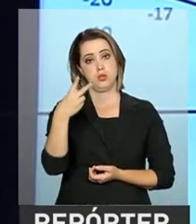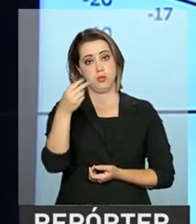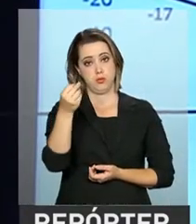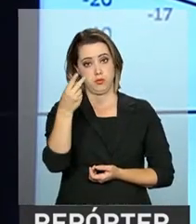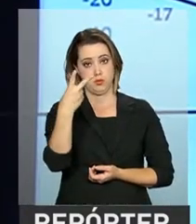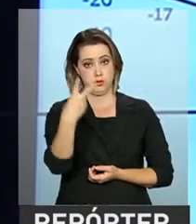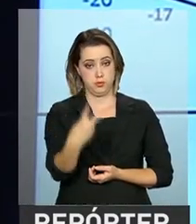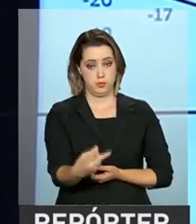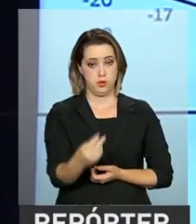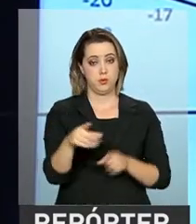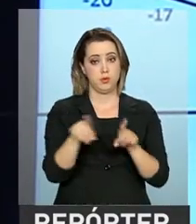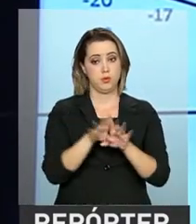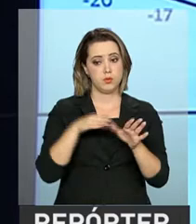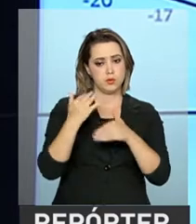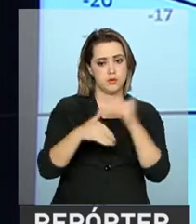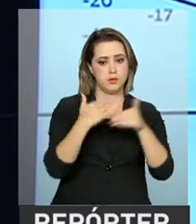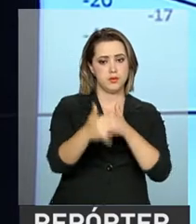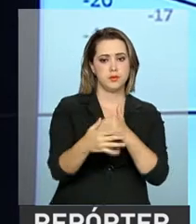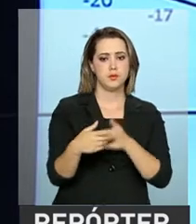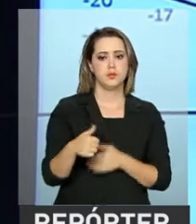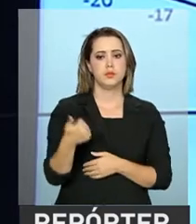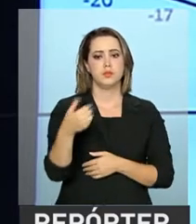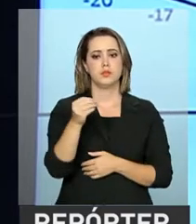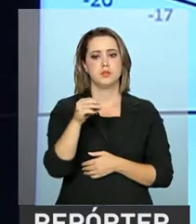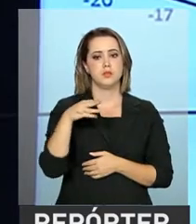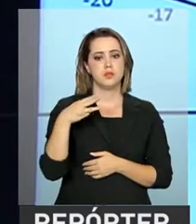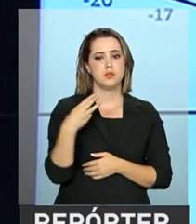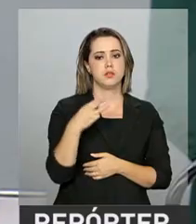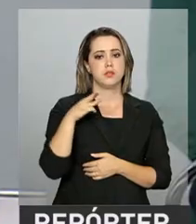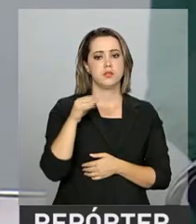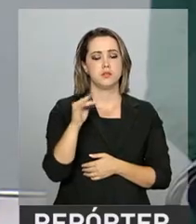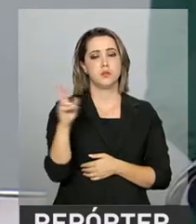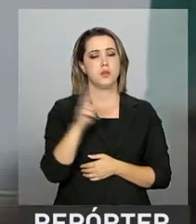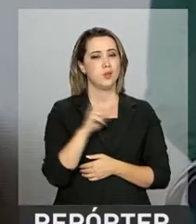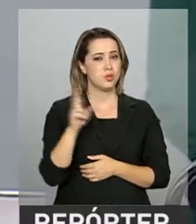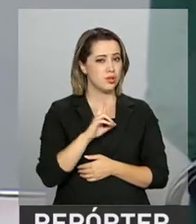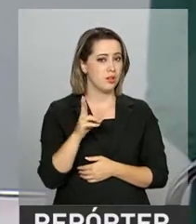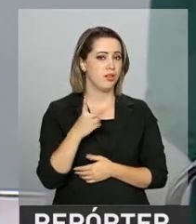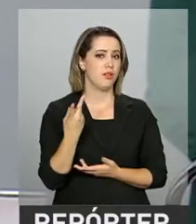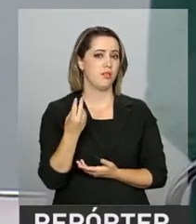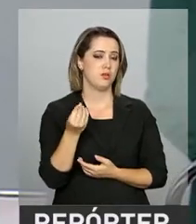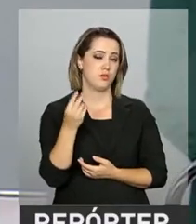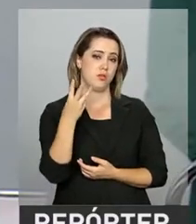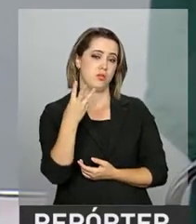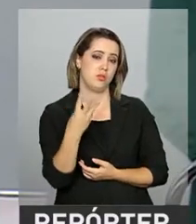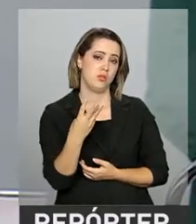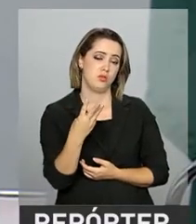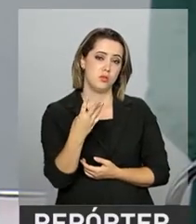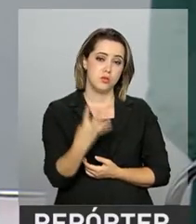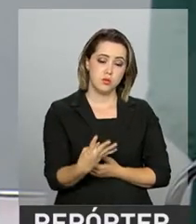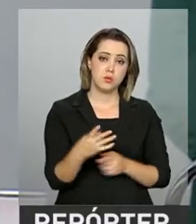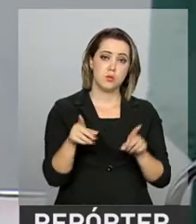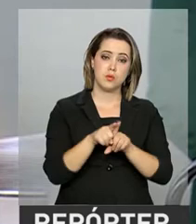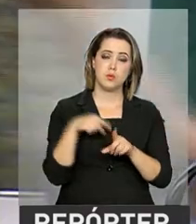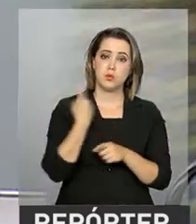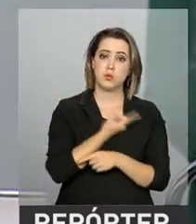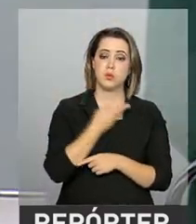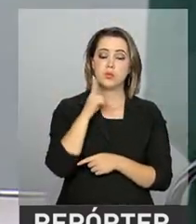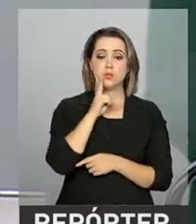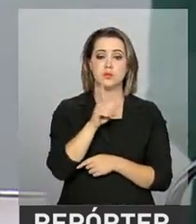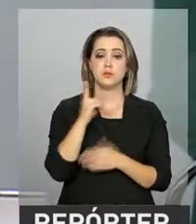103 bilhões e as idéias em 2016 nawal apenas a ser usados